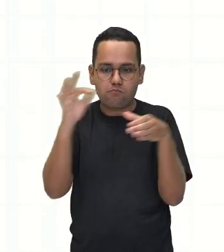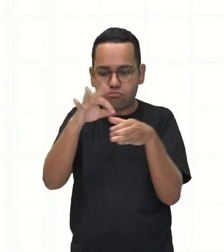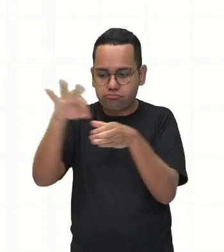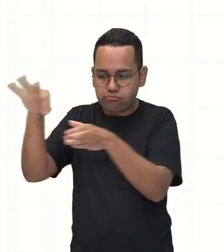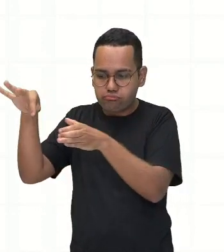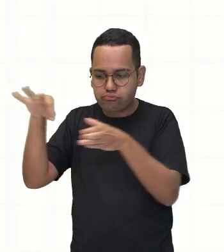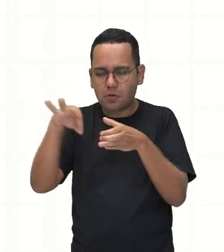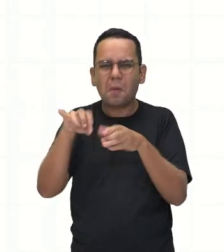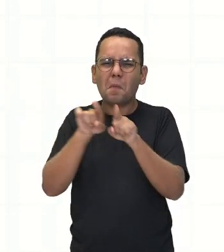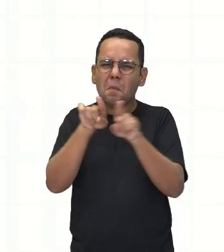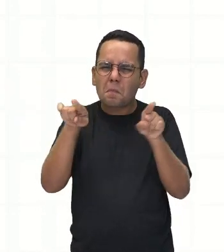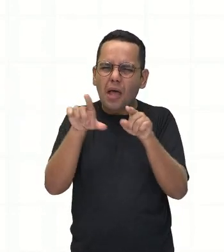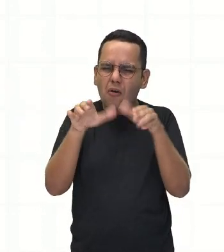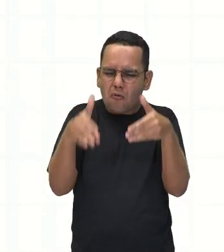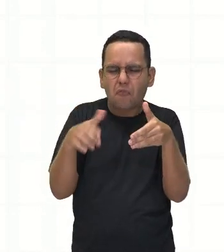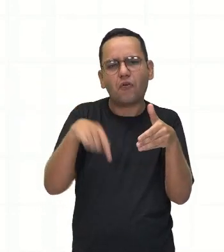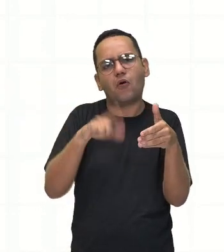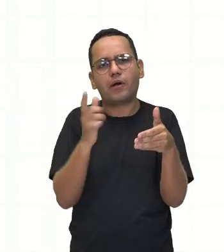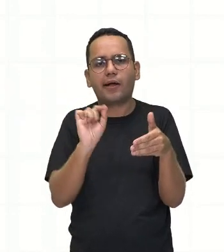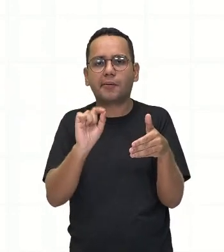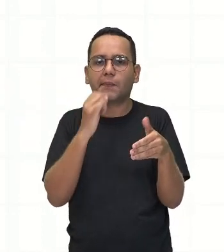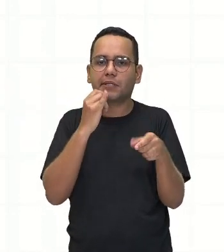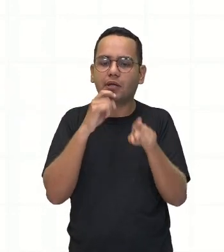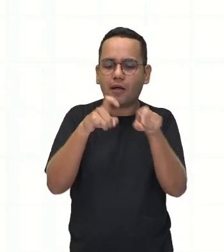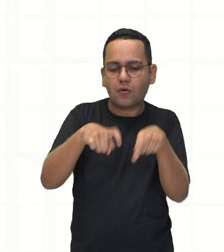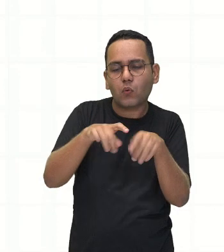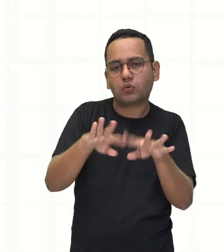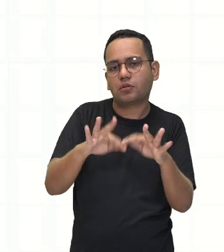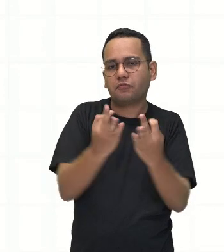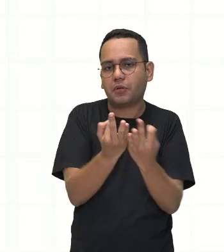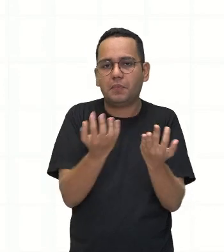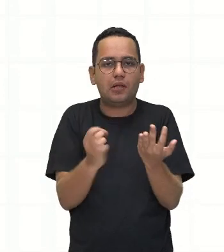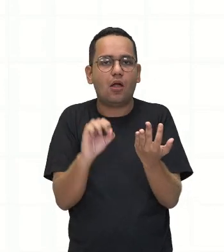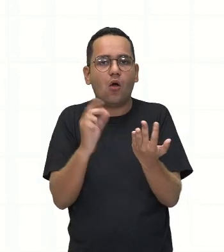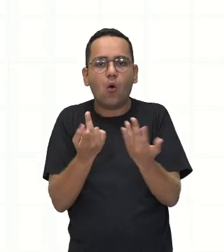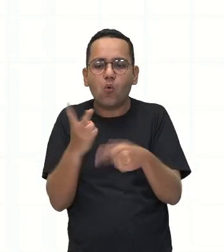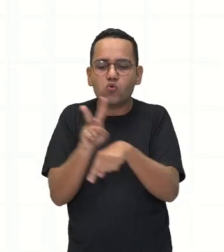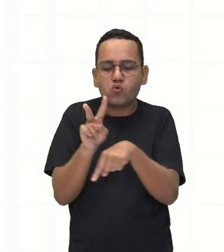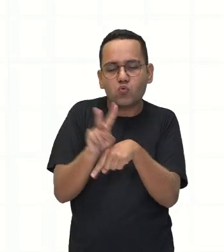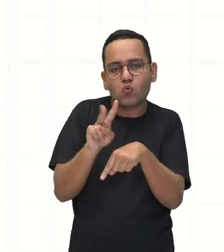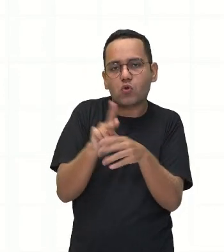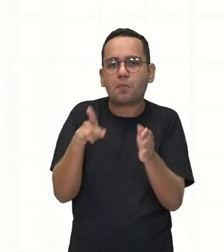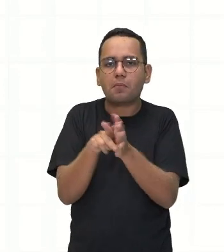estritamente à agricultura familiar, à agricultura de subsistência, que são aí